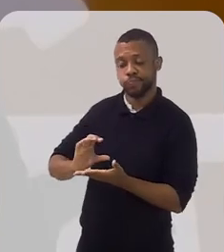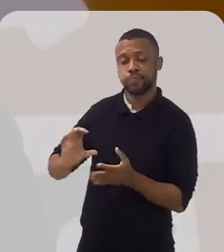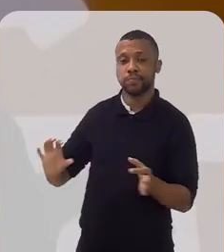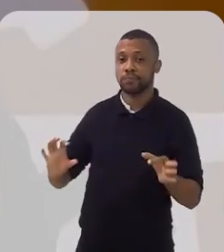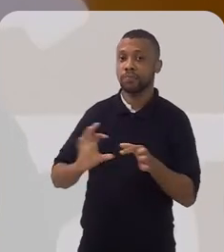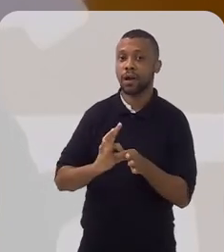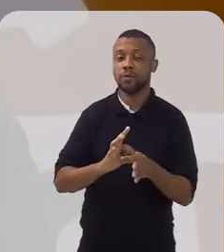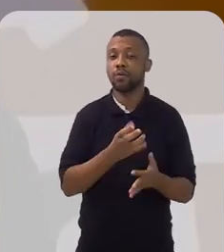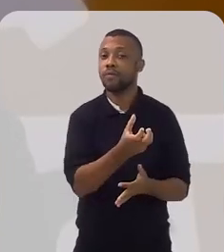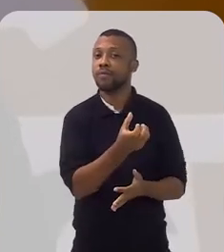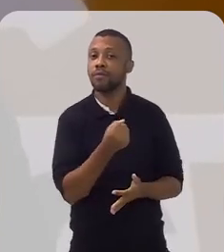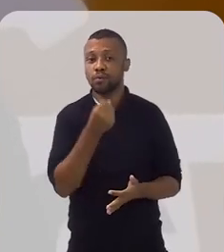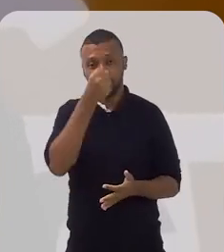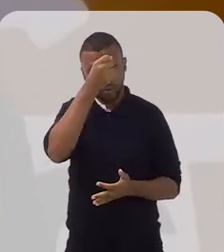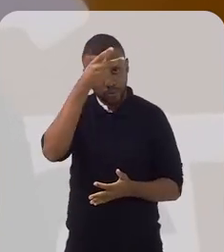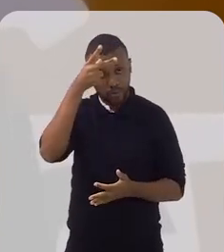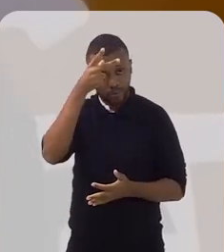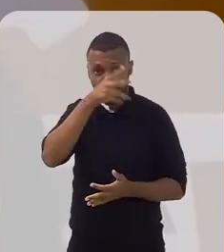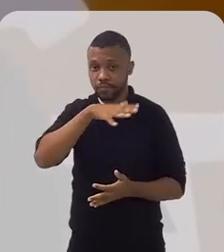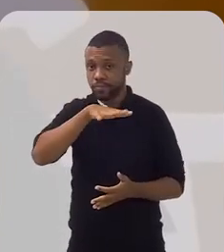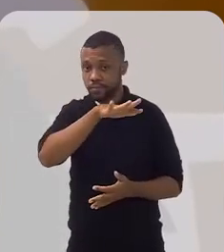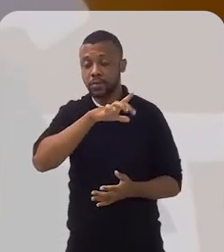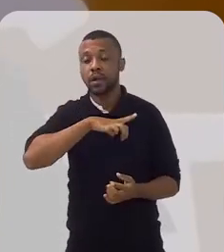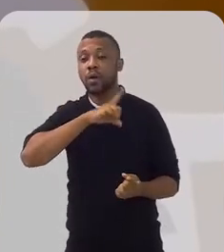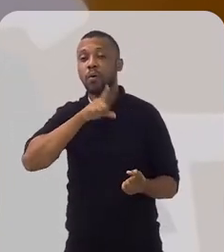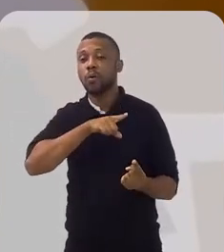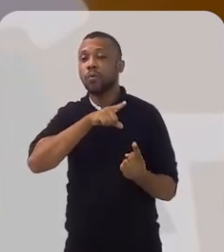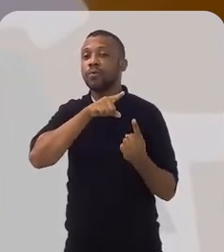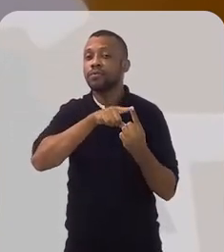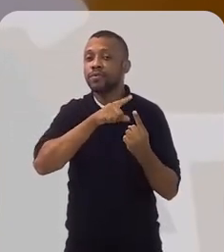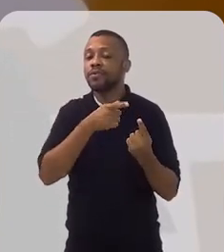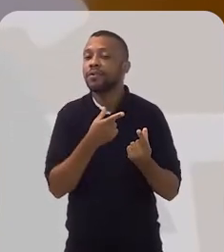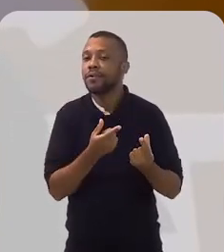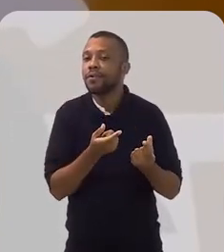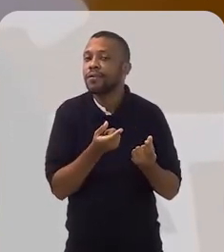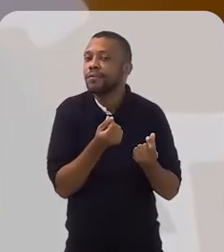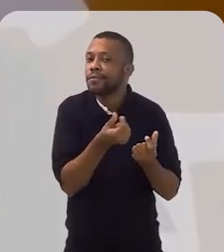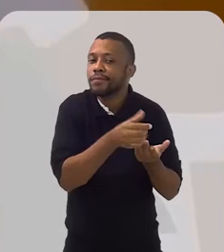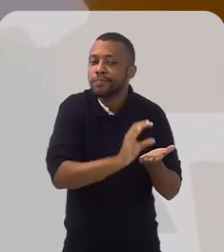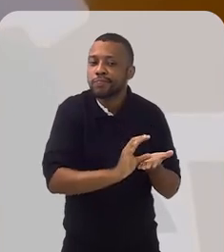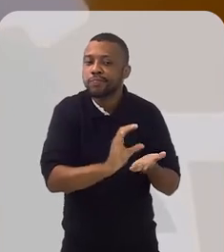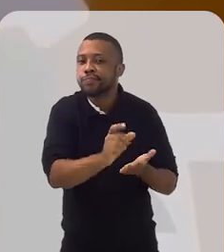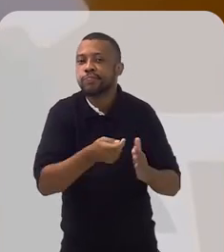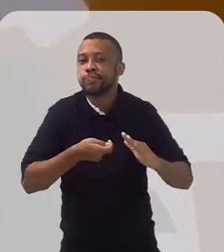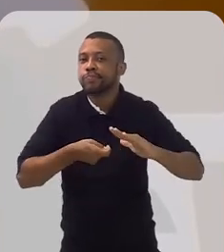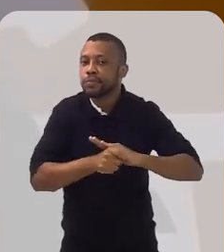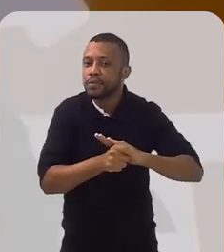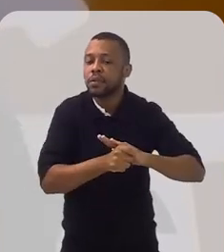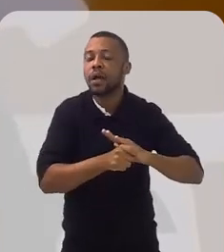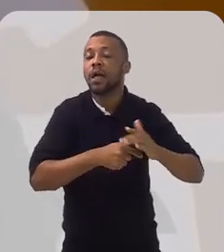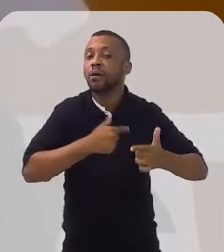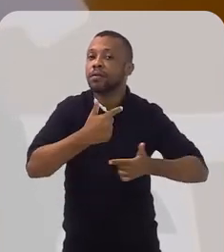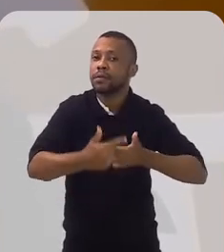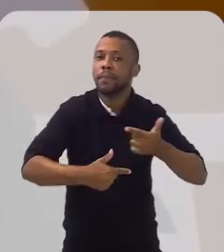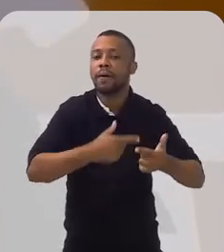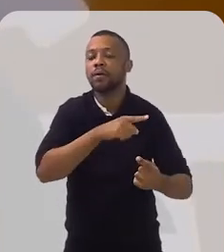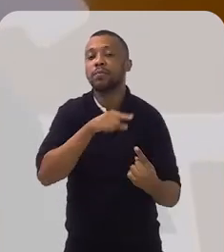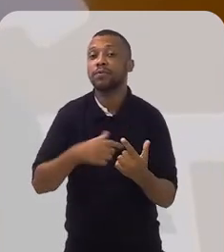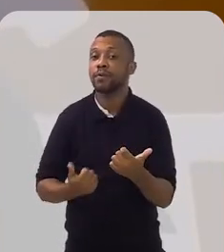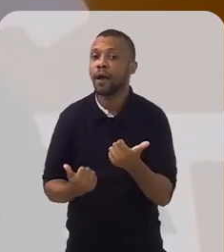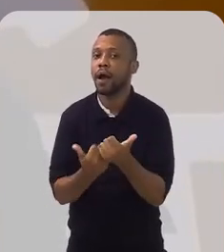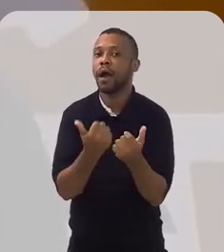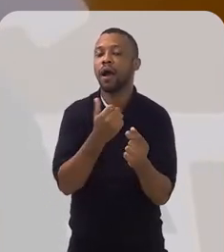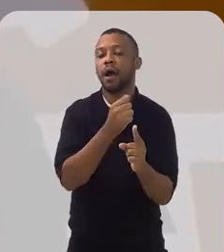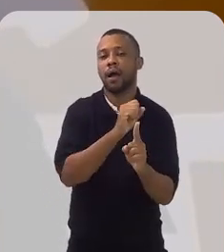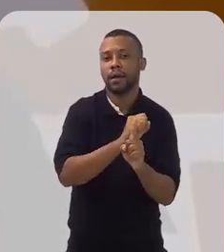fundo municipal e esse fundo ele tem o objetivo de financiar toda a atividade de assistência social